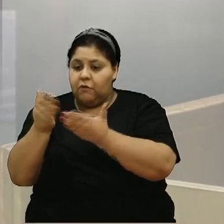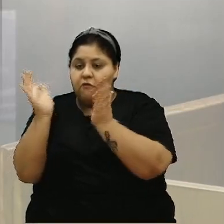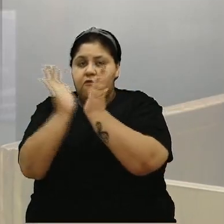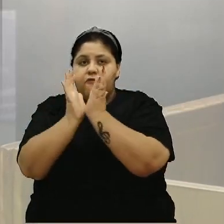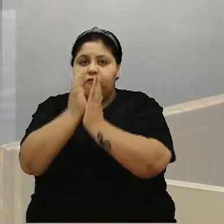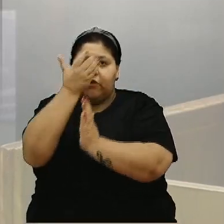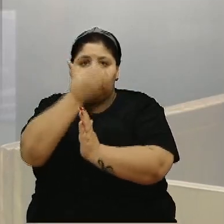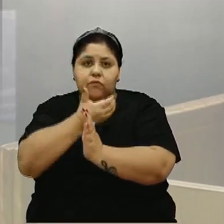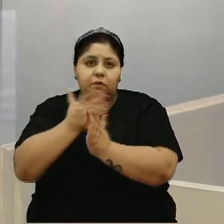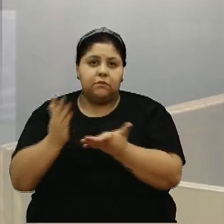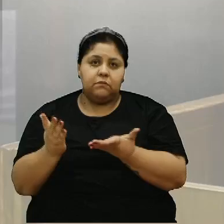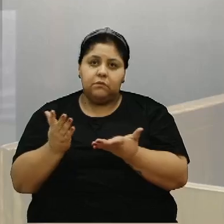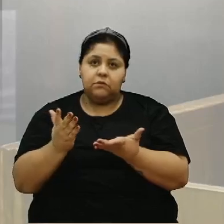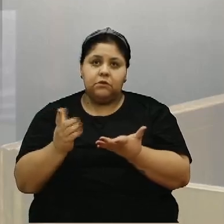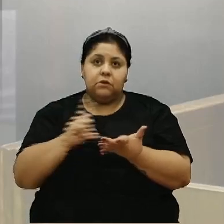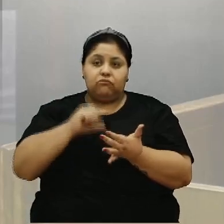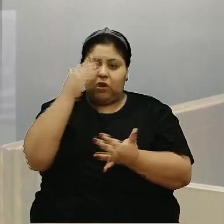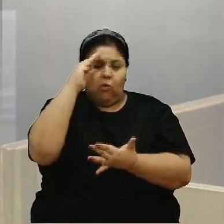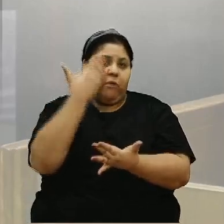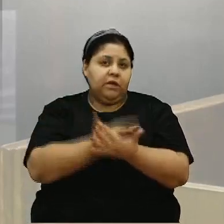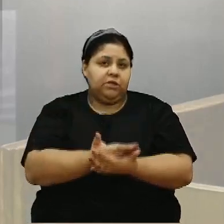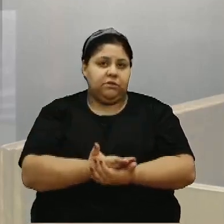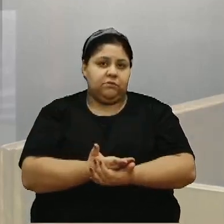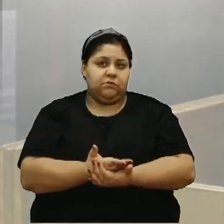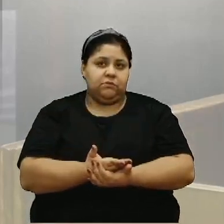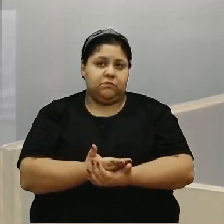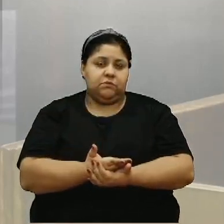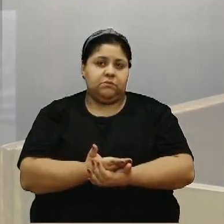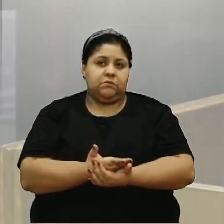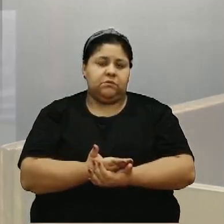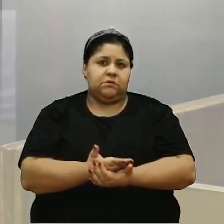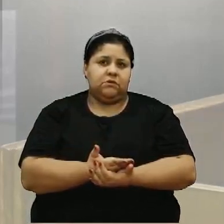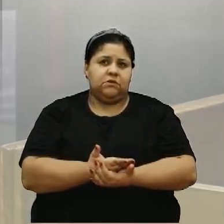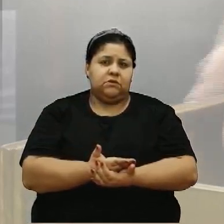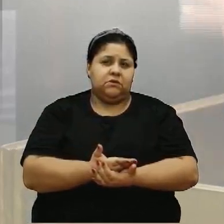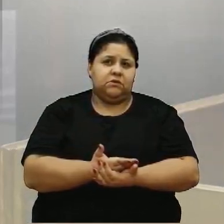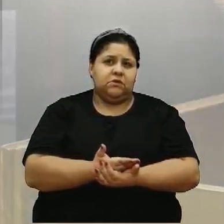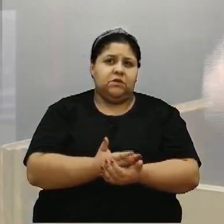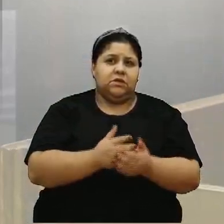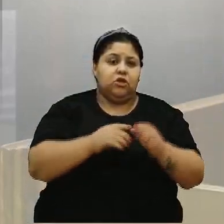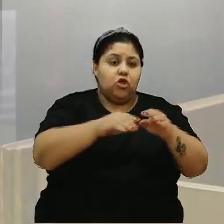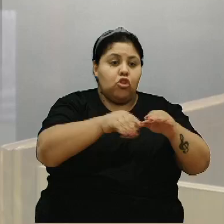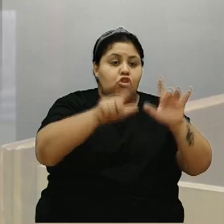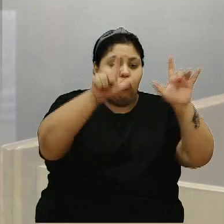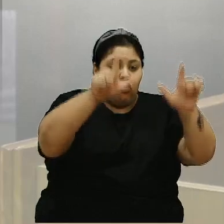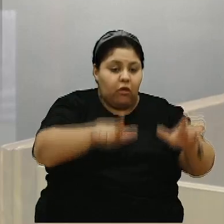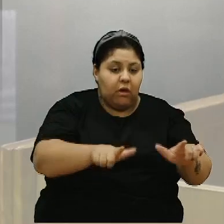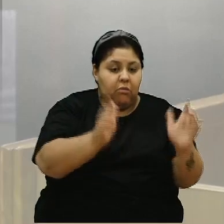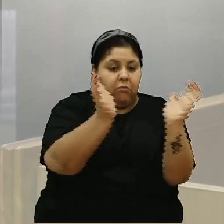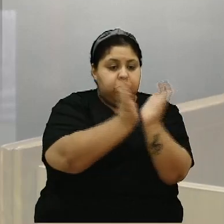E isso é inacreditável. Na terra dos hortifruti granjeiros, vereador Velocino.